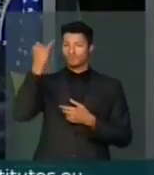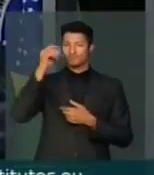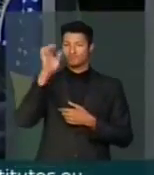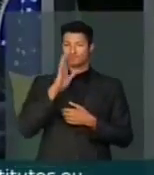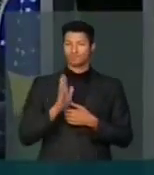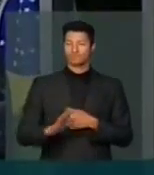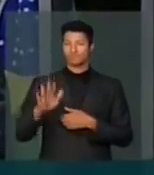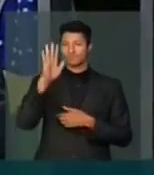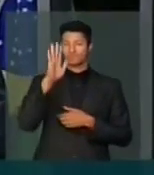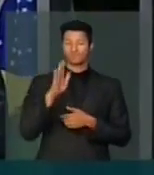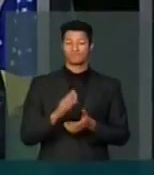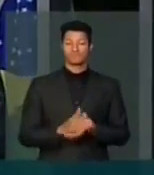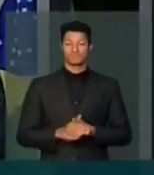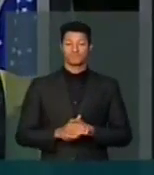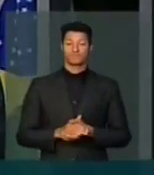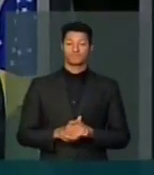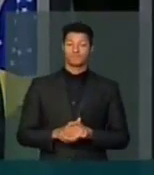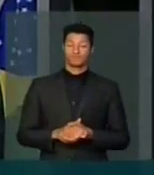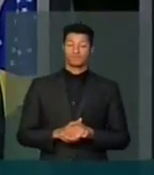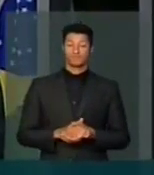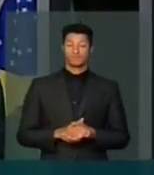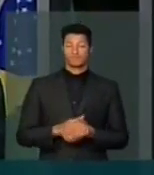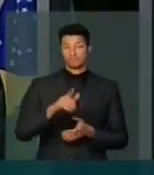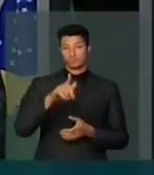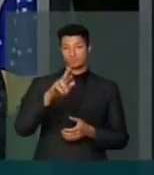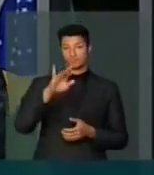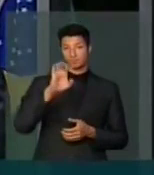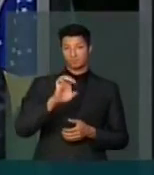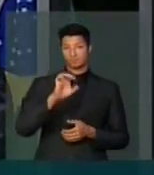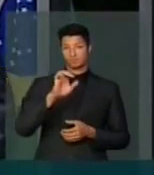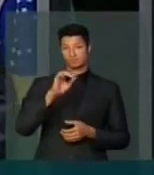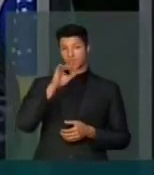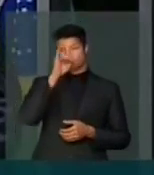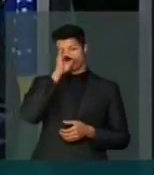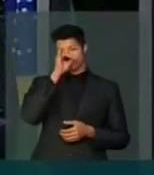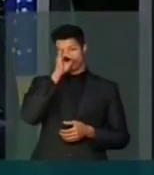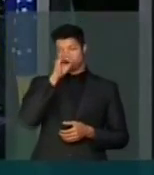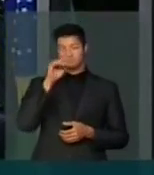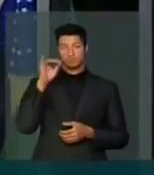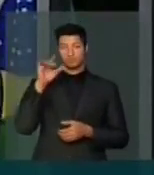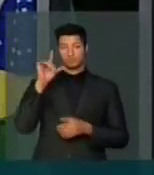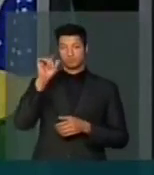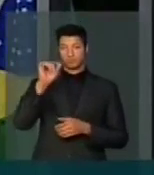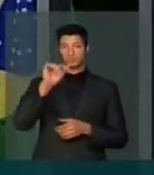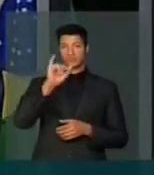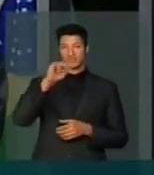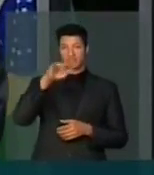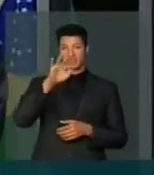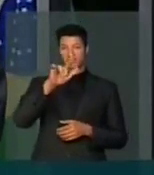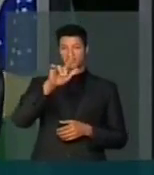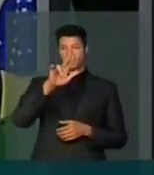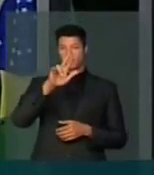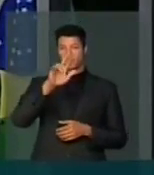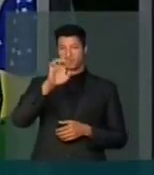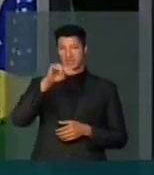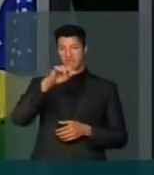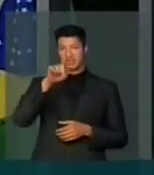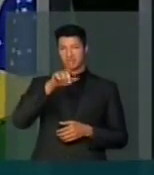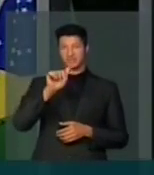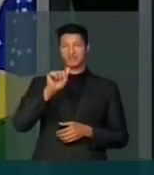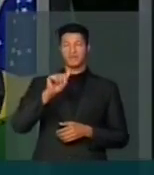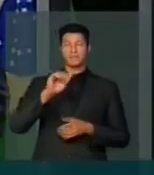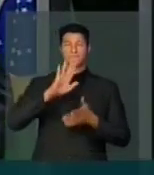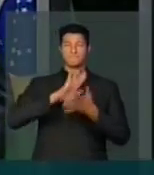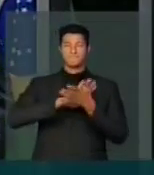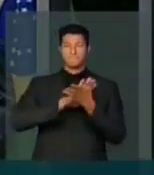nacional. A gripe aviária, a chamada influenza aviária,